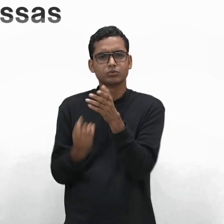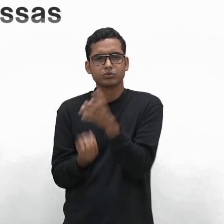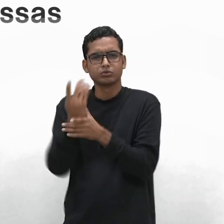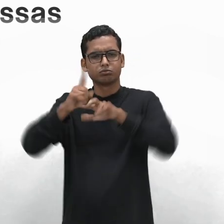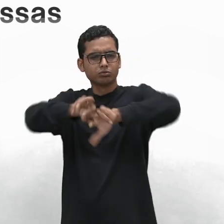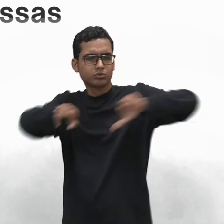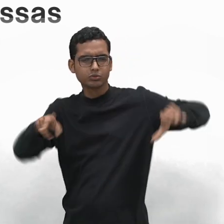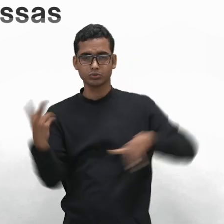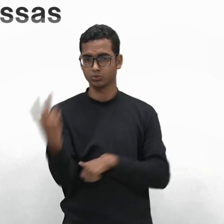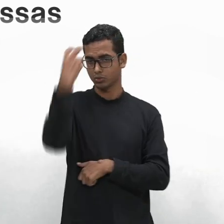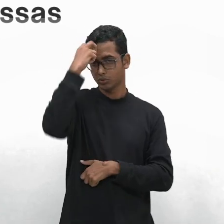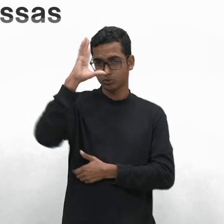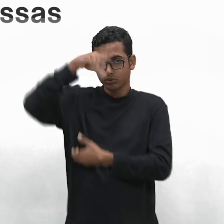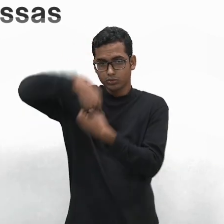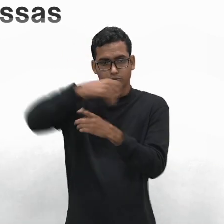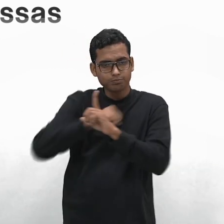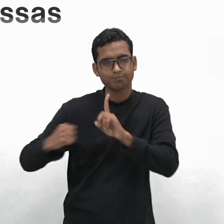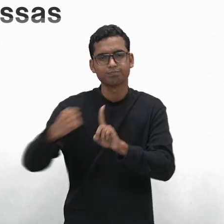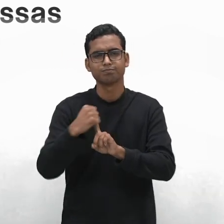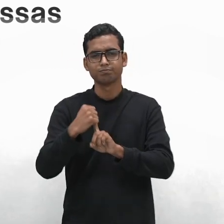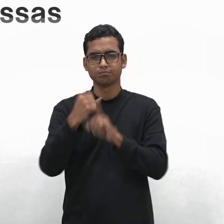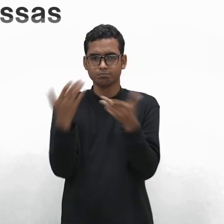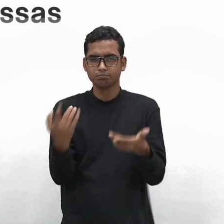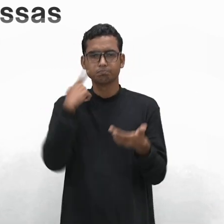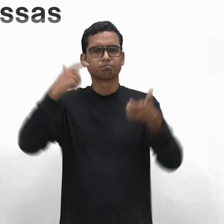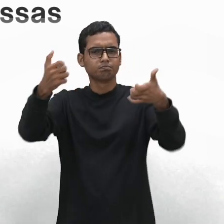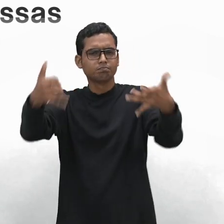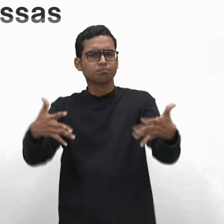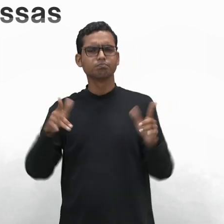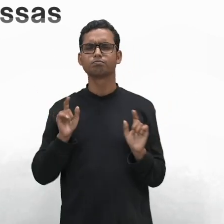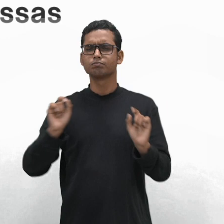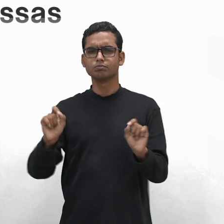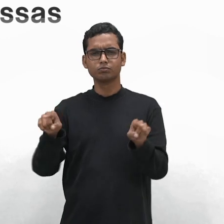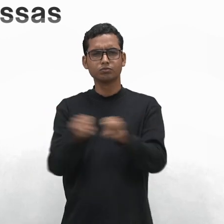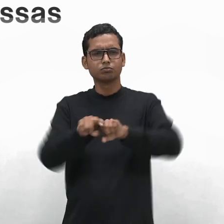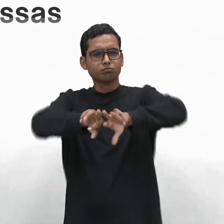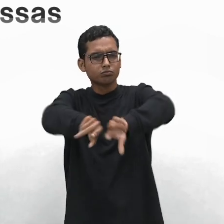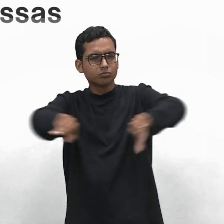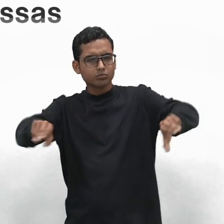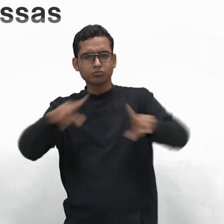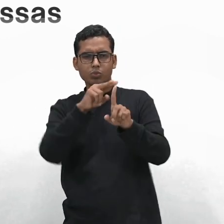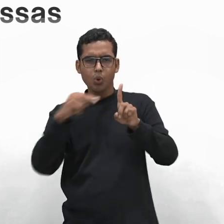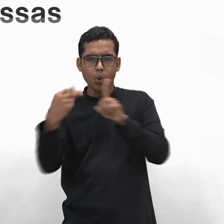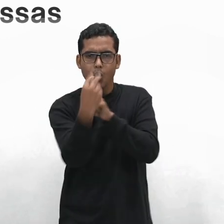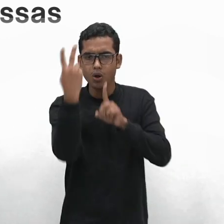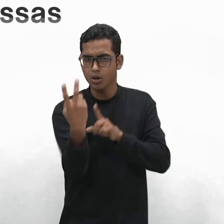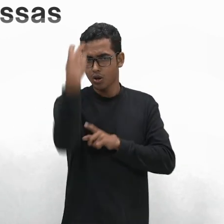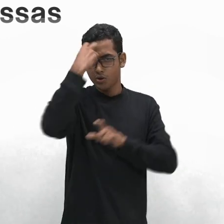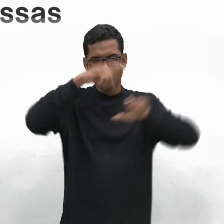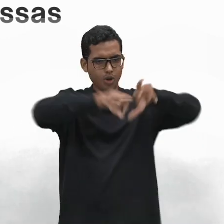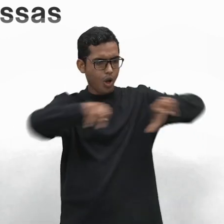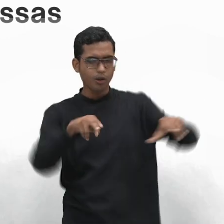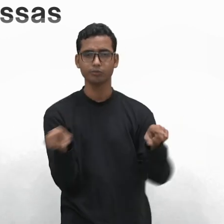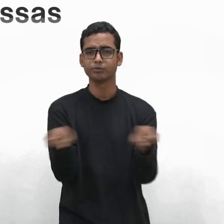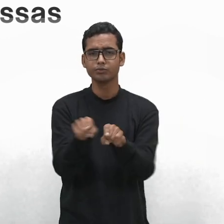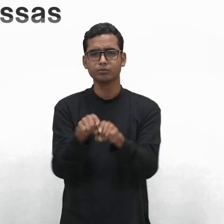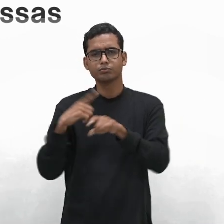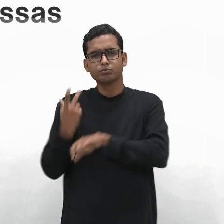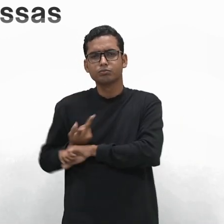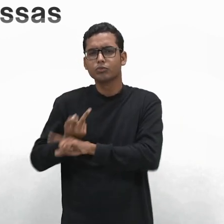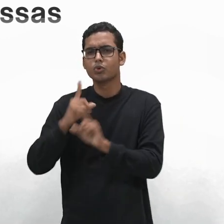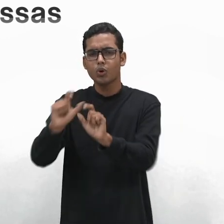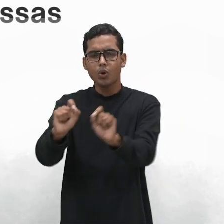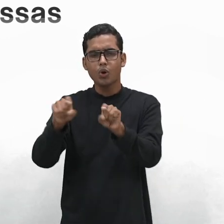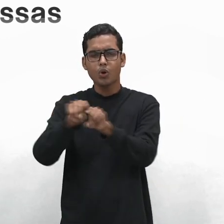na sociedade. Essa abordagem reconhece a multiplicidade de perspectivas culturais e busca incorporar